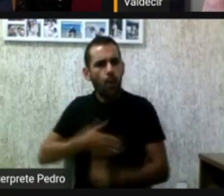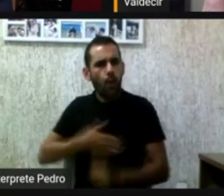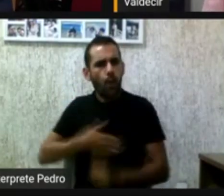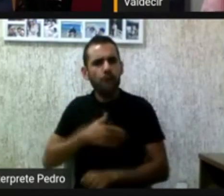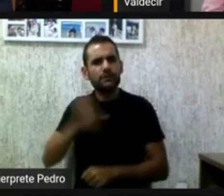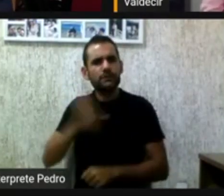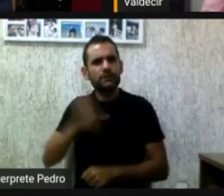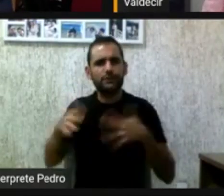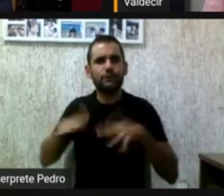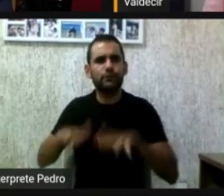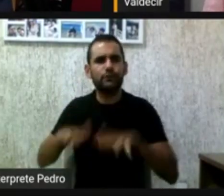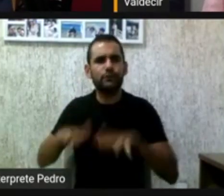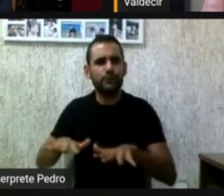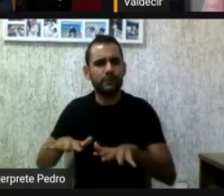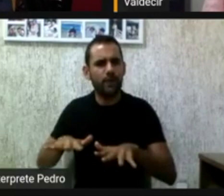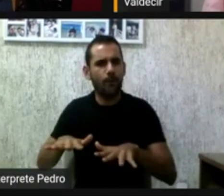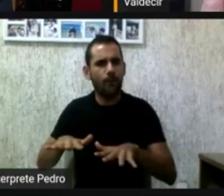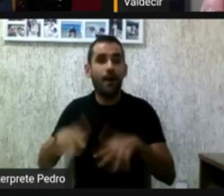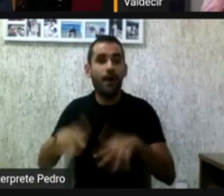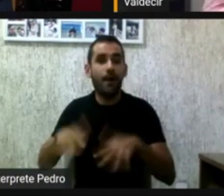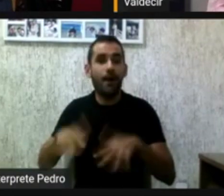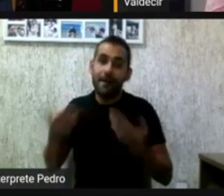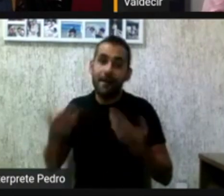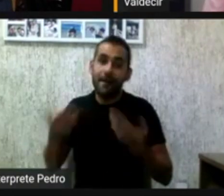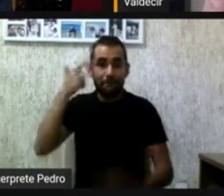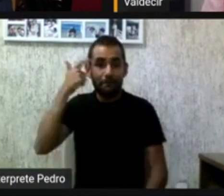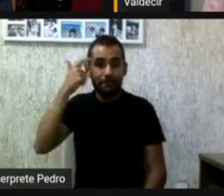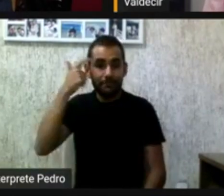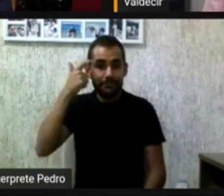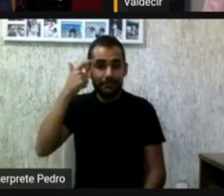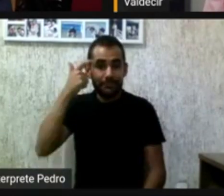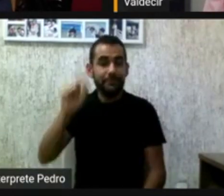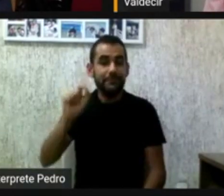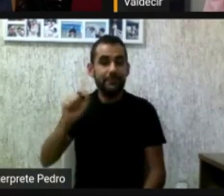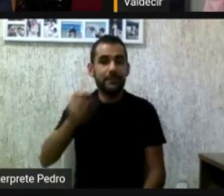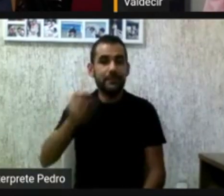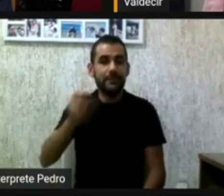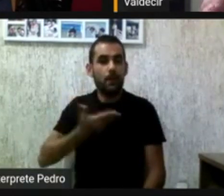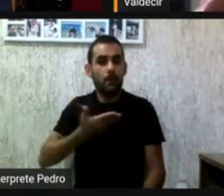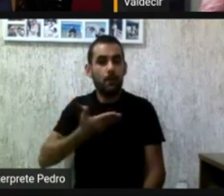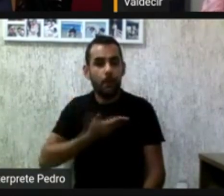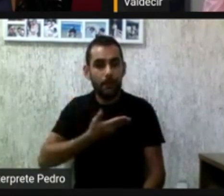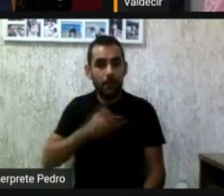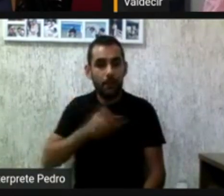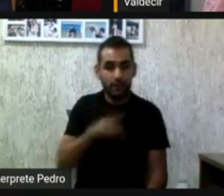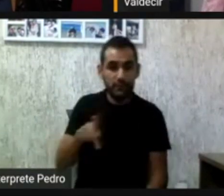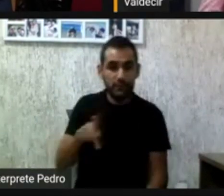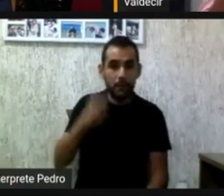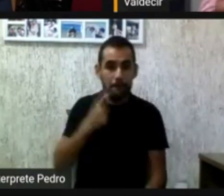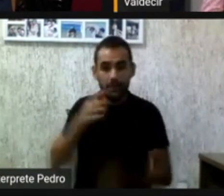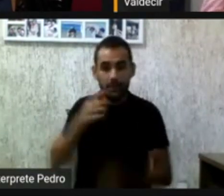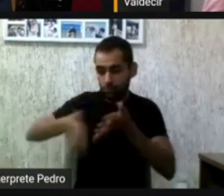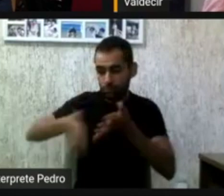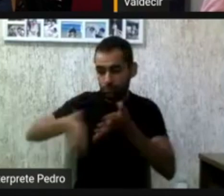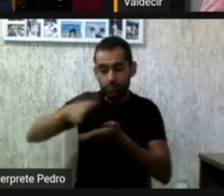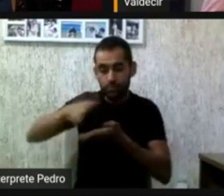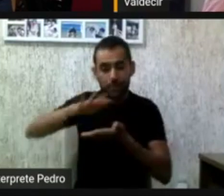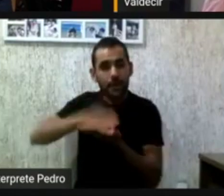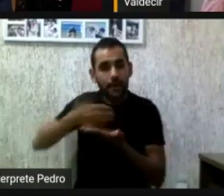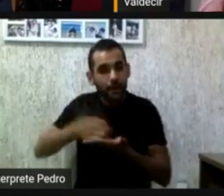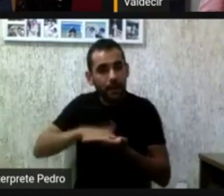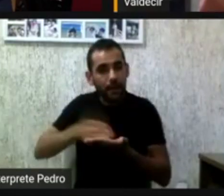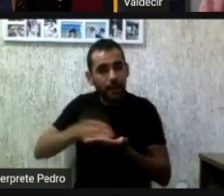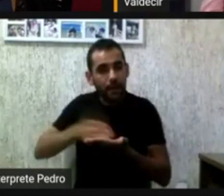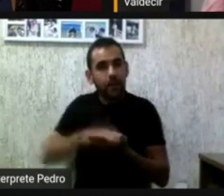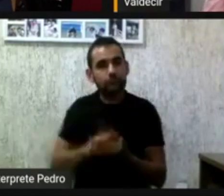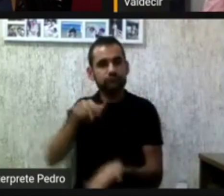inclusão. E por que não, né, ter no, o nosso amigo, o professor Pedro, aqui de Libras, para estar com a gente, para a